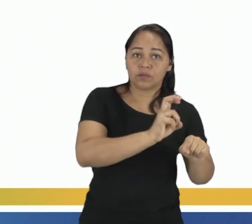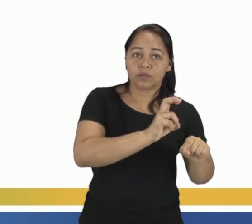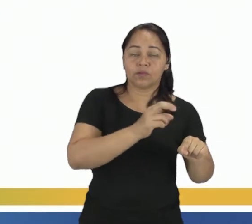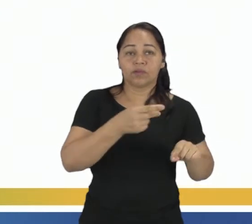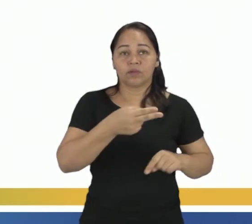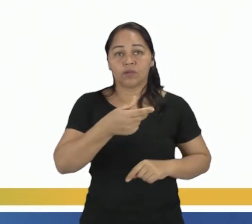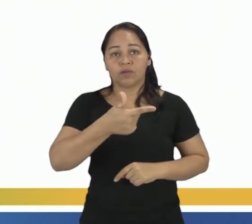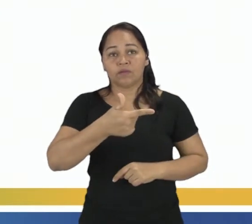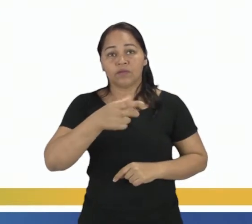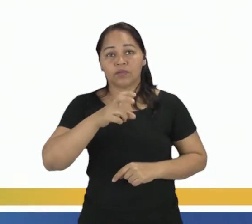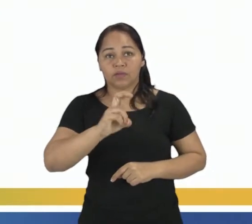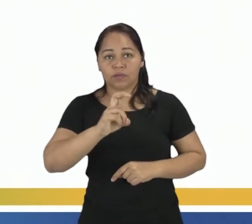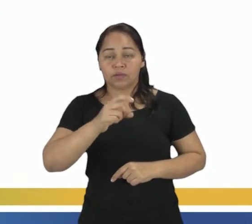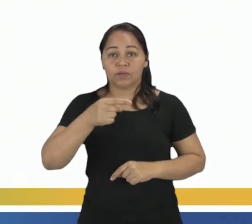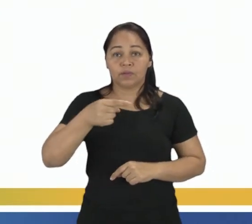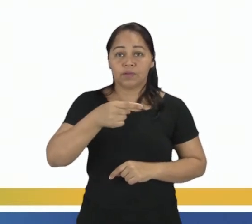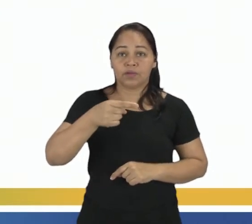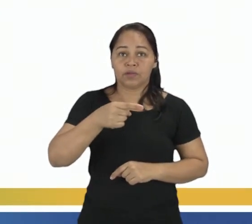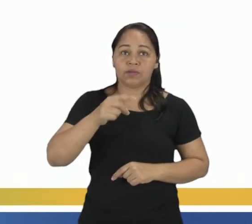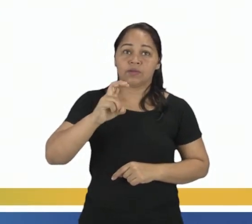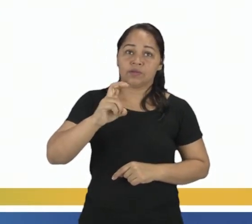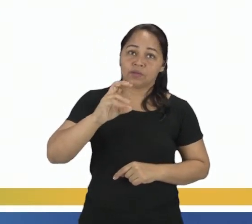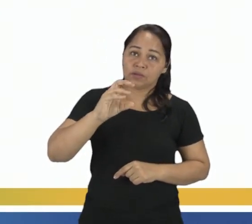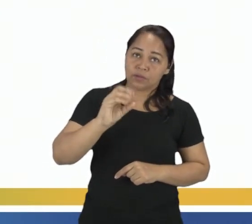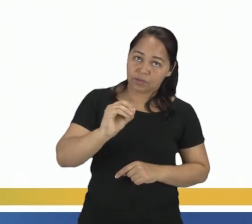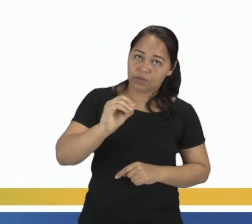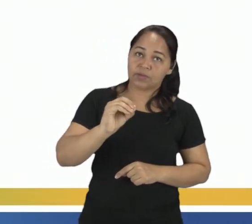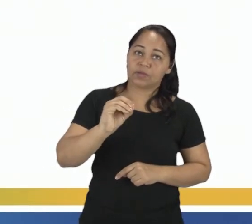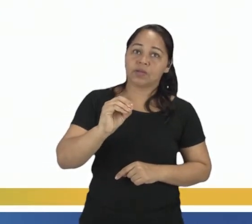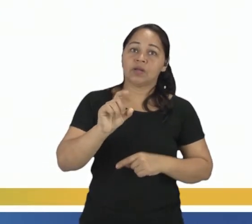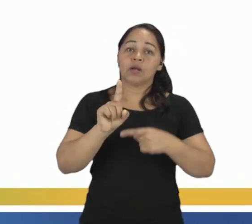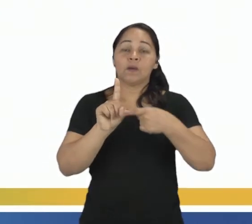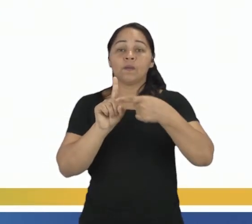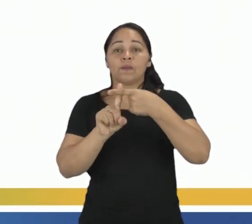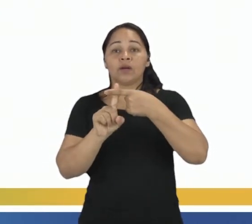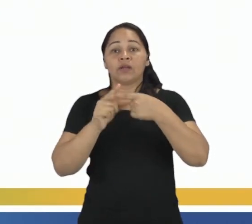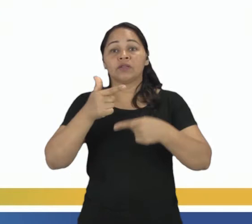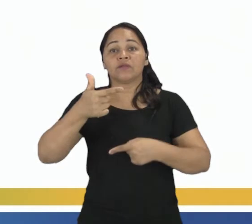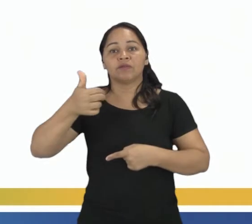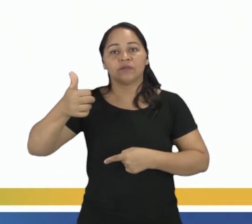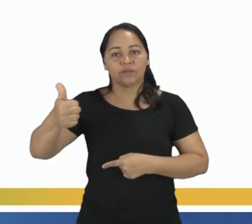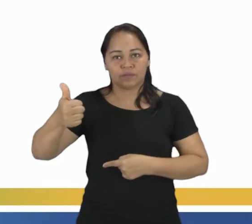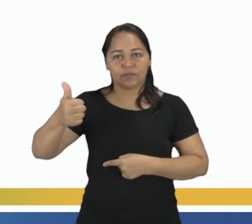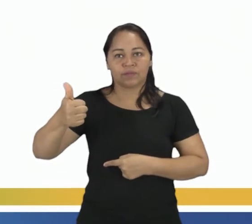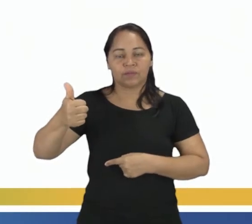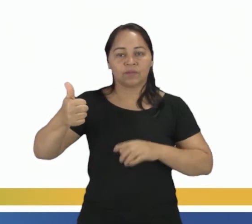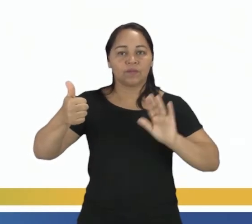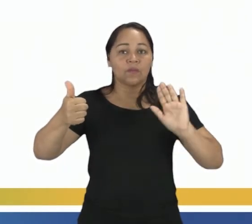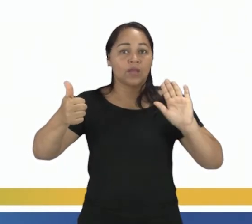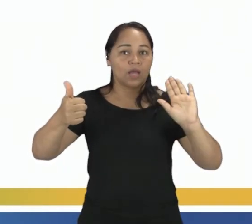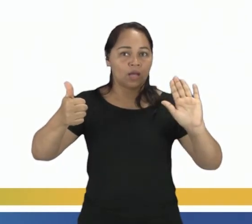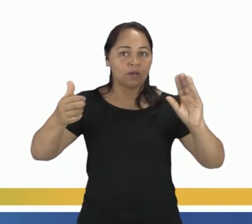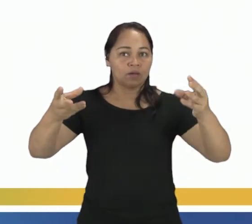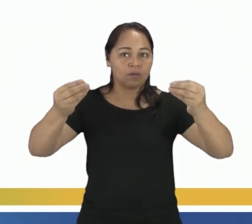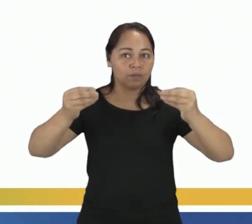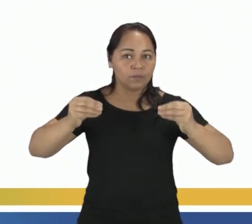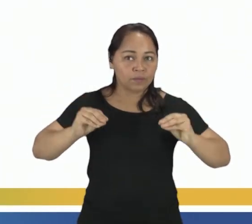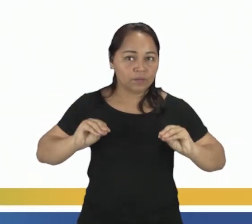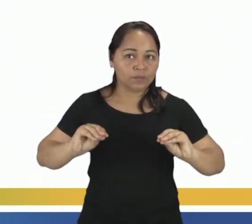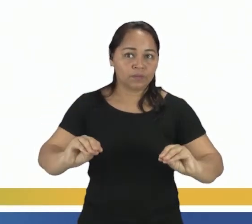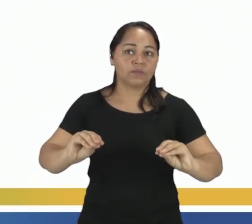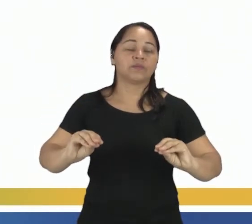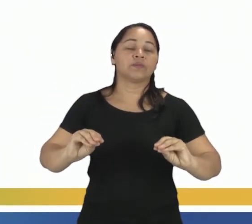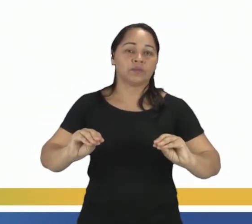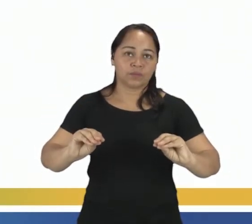25, 5 vezes 10, 50, então eu tenho menos 50, mais 21. No caso, vou somar os